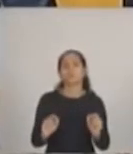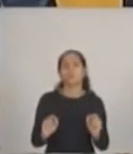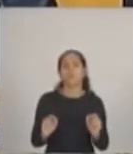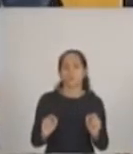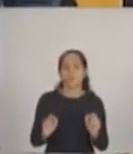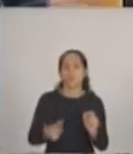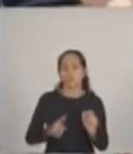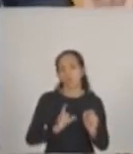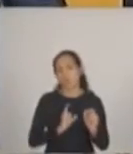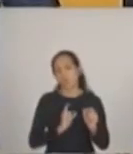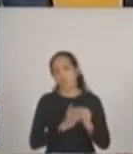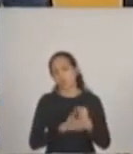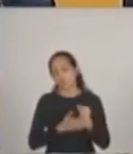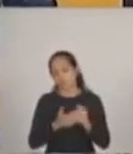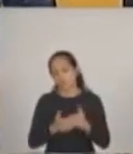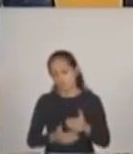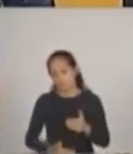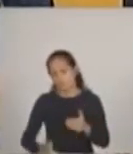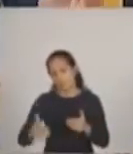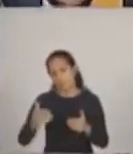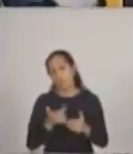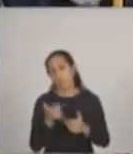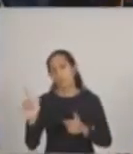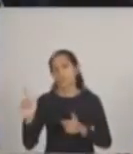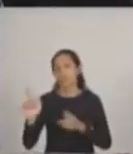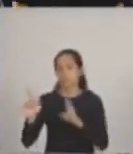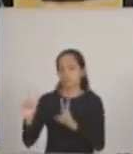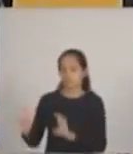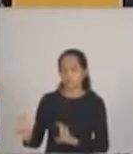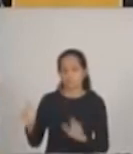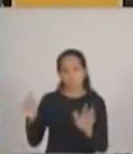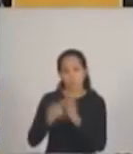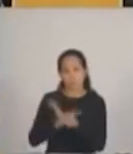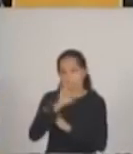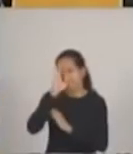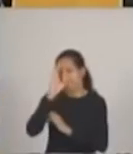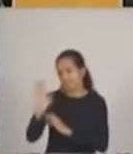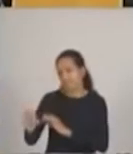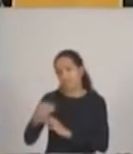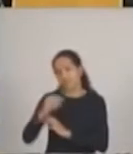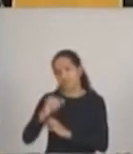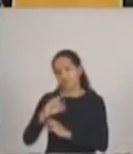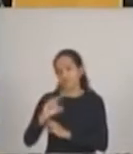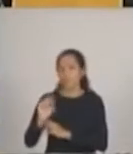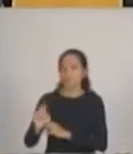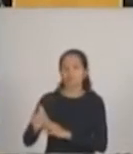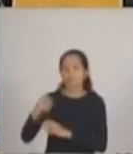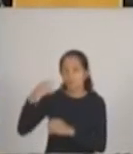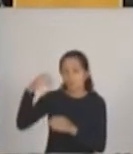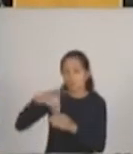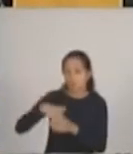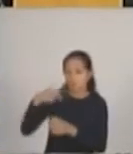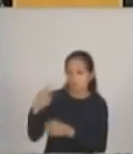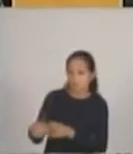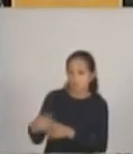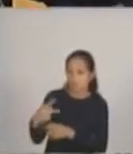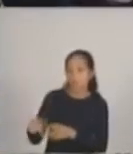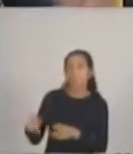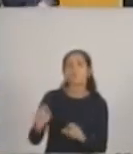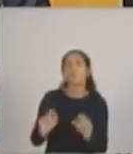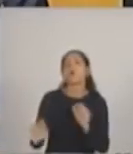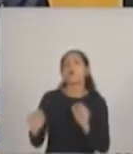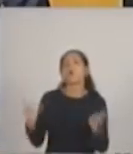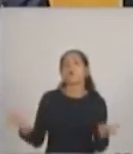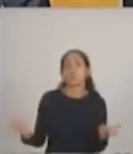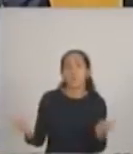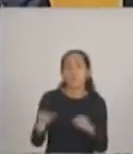a posteriori para qualquer outro tipo de situação. Mas a minha pergunta direta ao deputado Marcelo é se o voto dele é pela constitucionalidade e